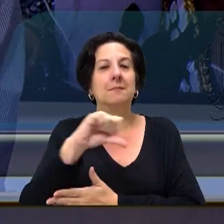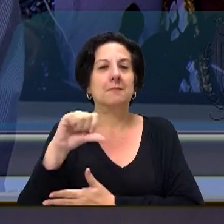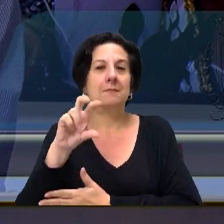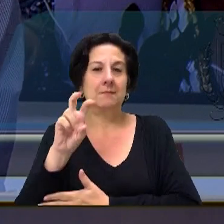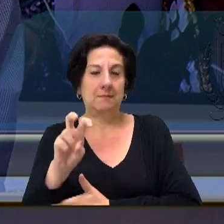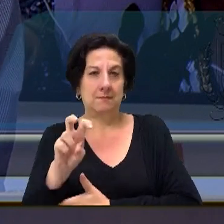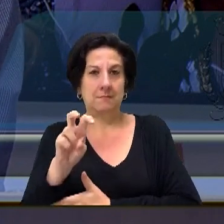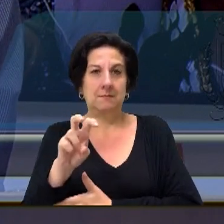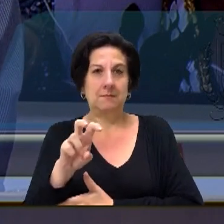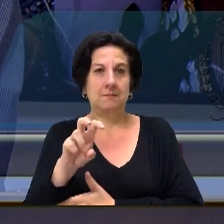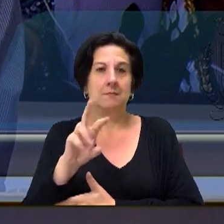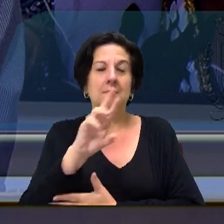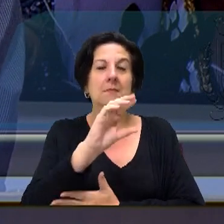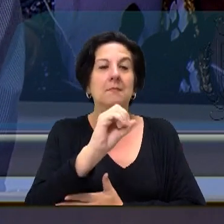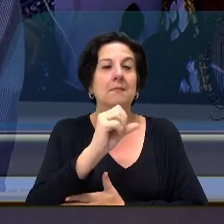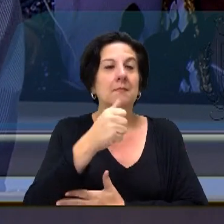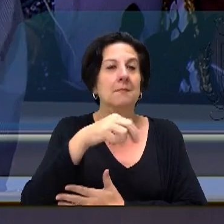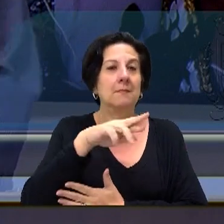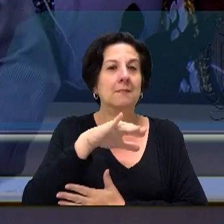Rosária Lopes